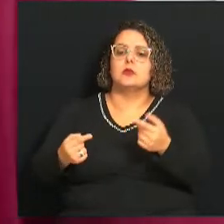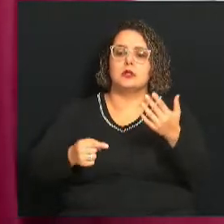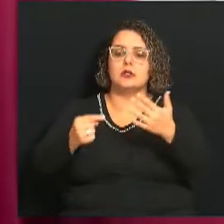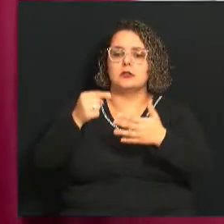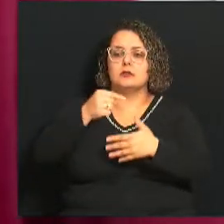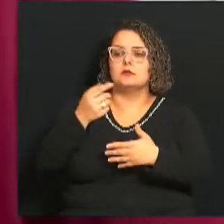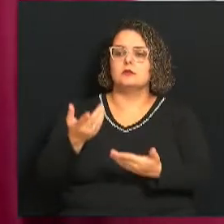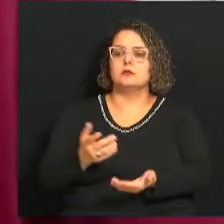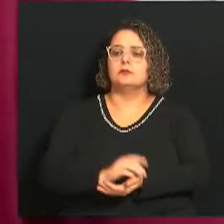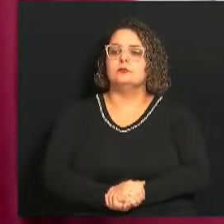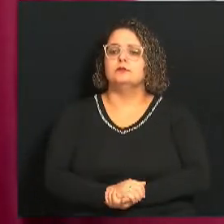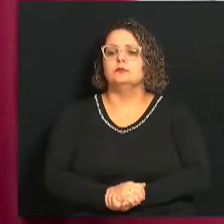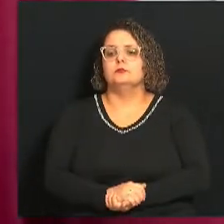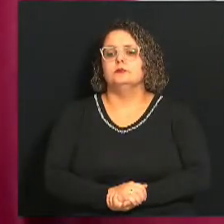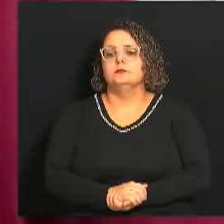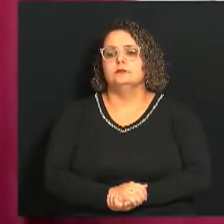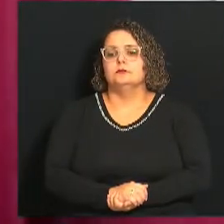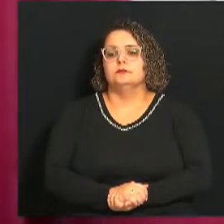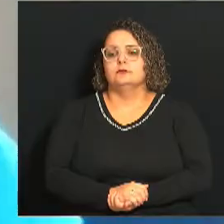gostaria de ressaltar.